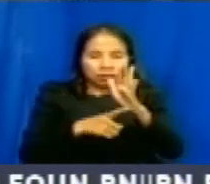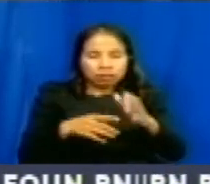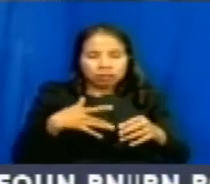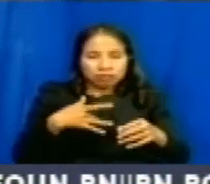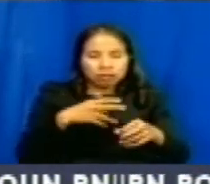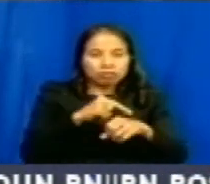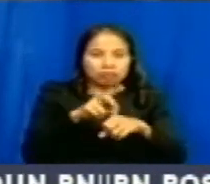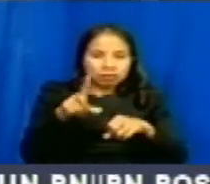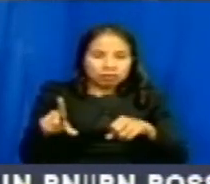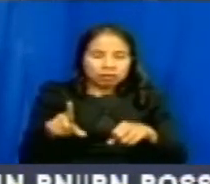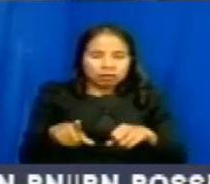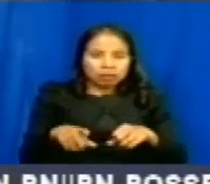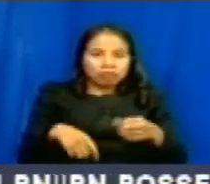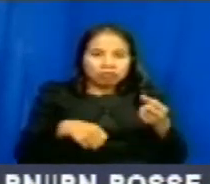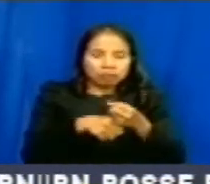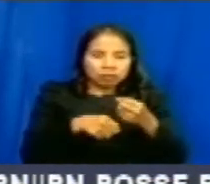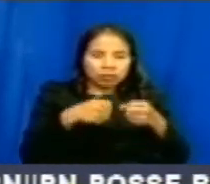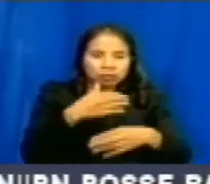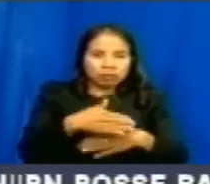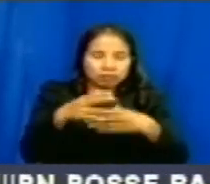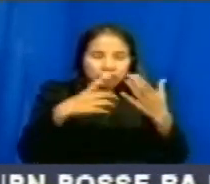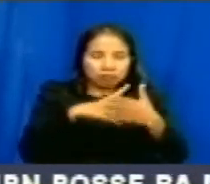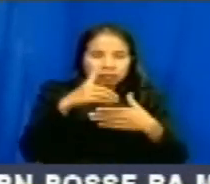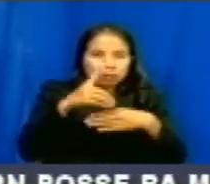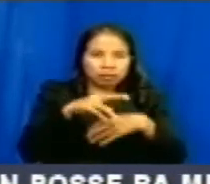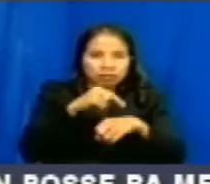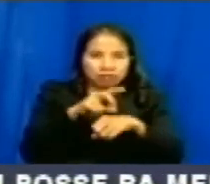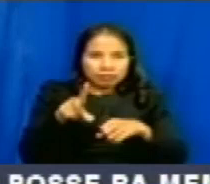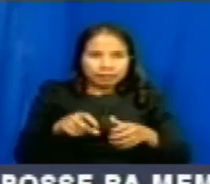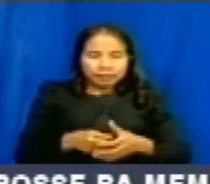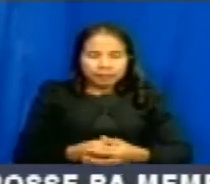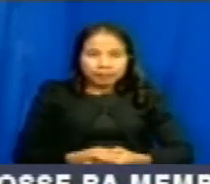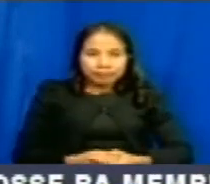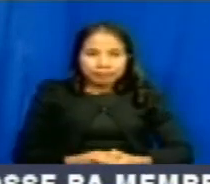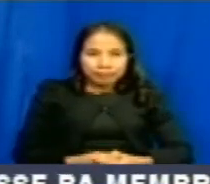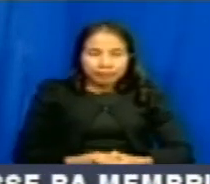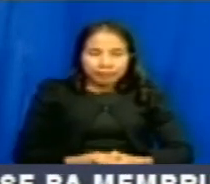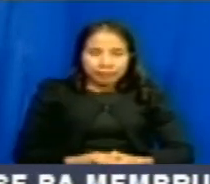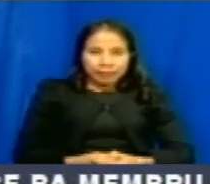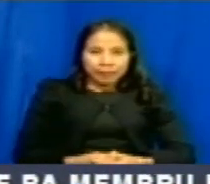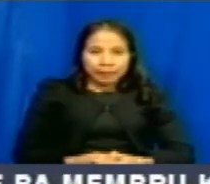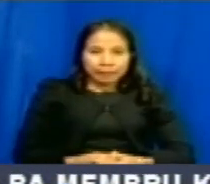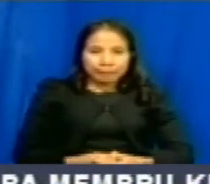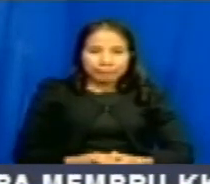sentido nacionalismo, onde contribui para o processo de desenvolvimento nacional.